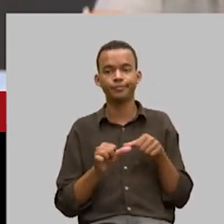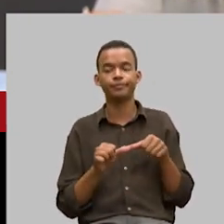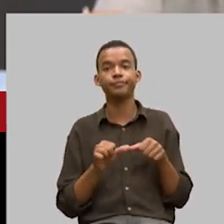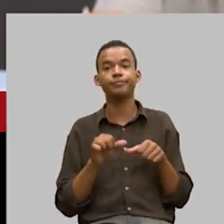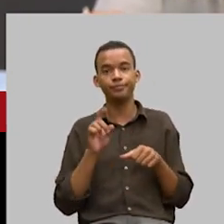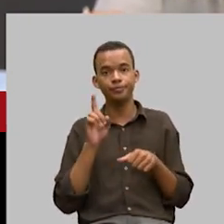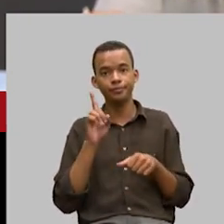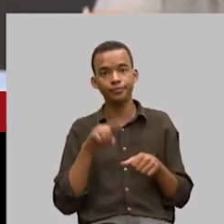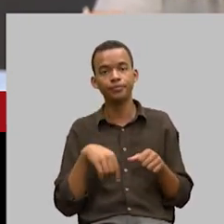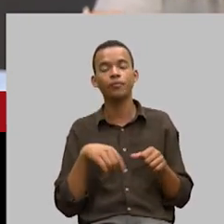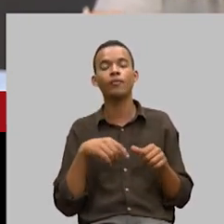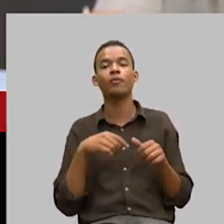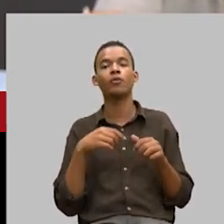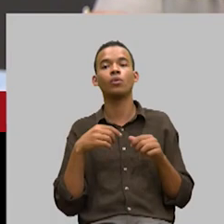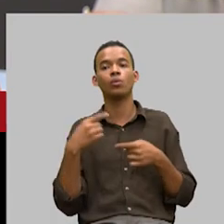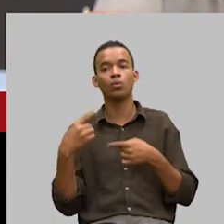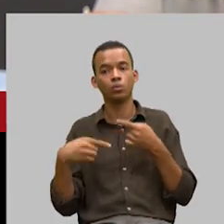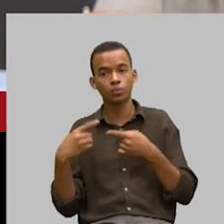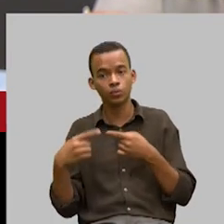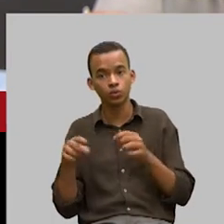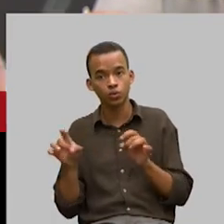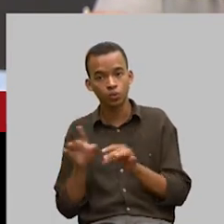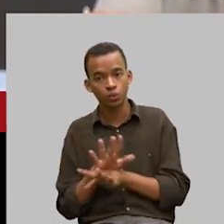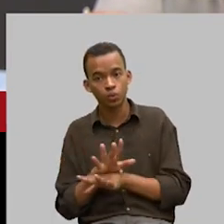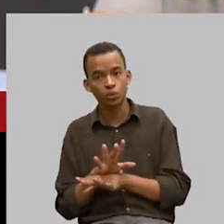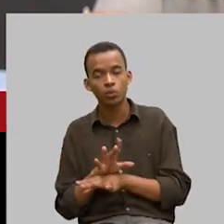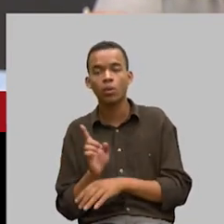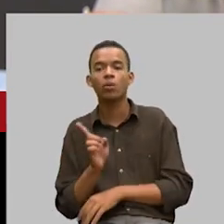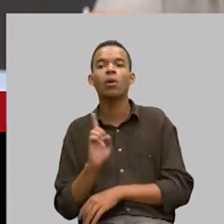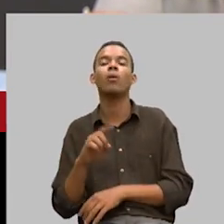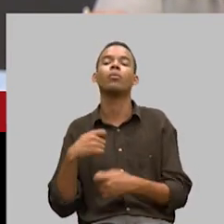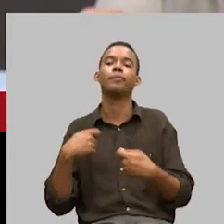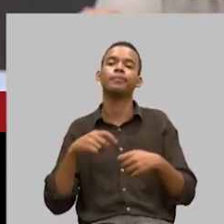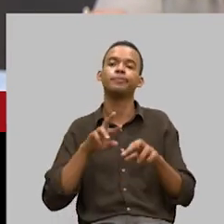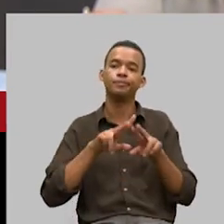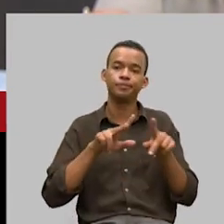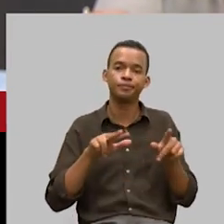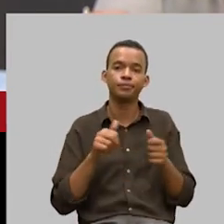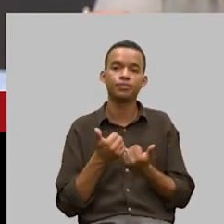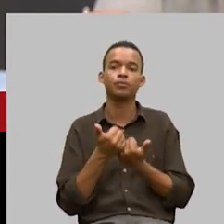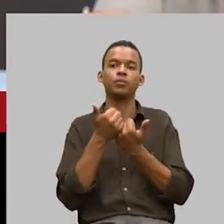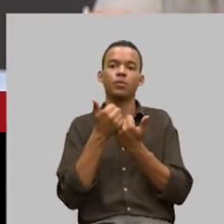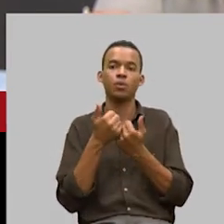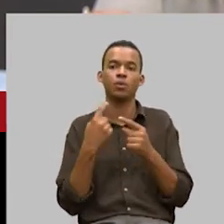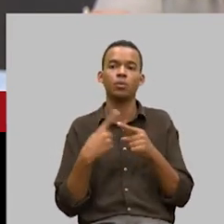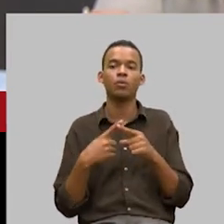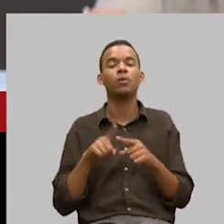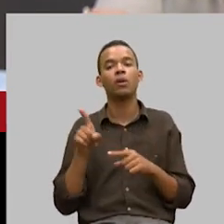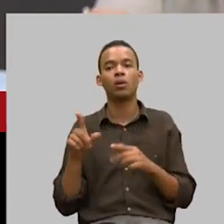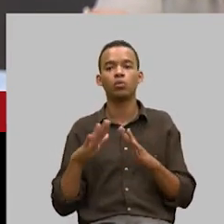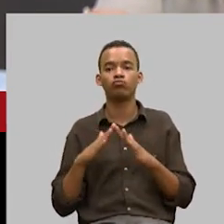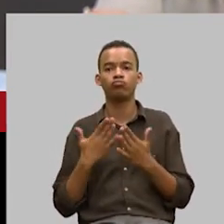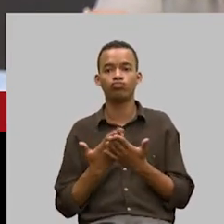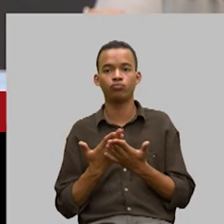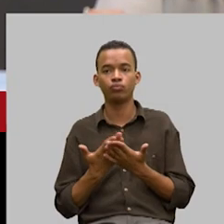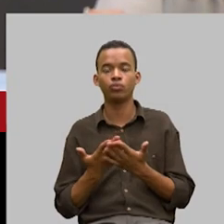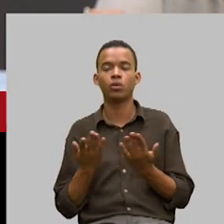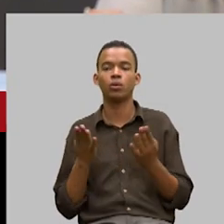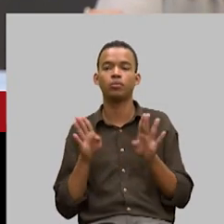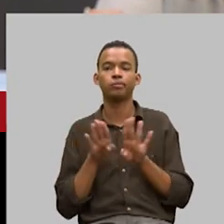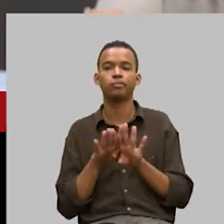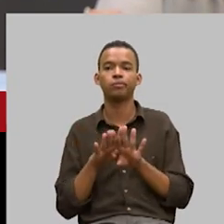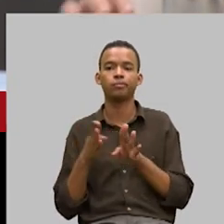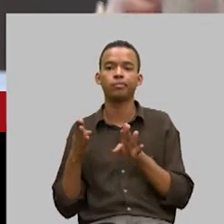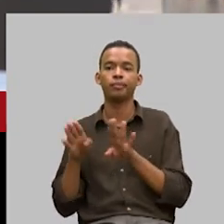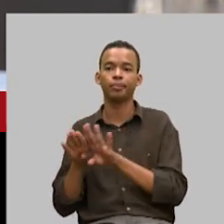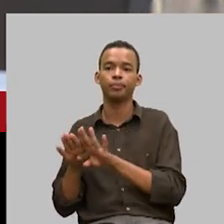resolver de reverter imediatamente esse fechamento das escolas do campo e não só o fechamento